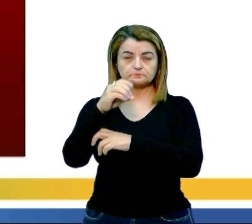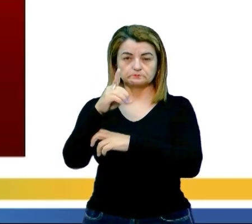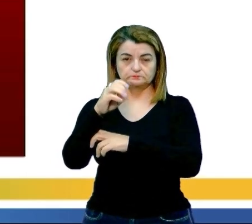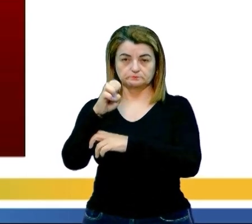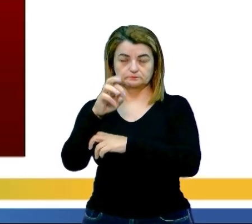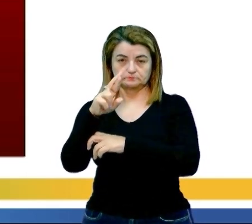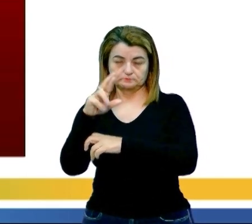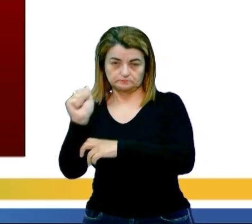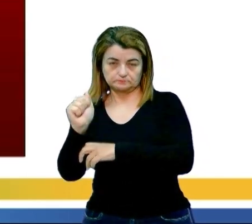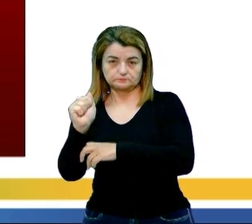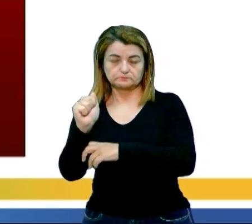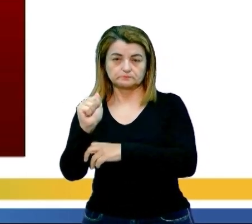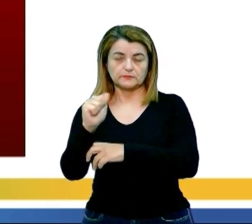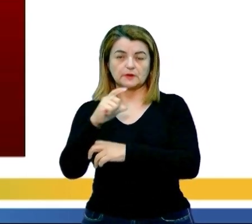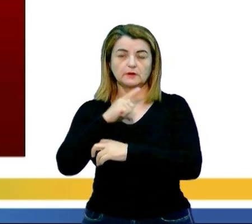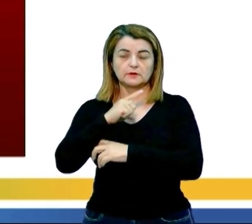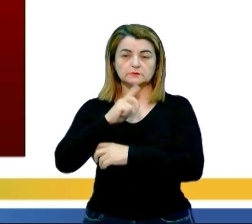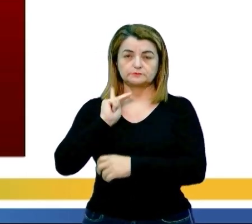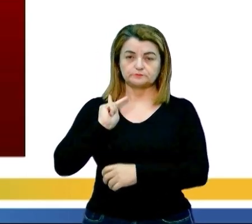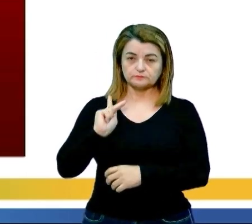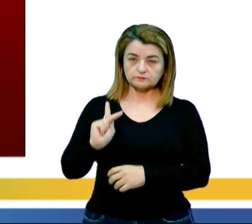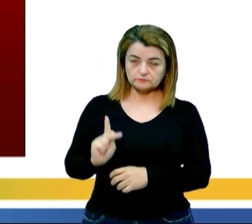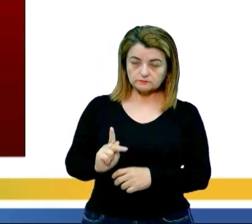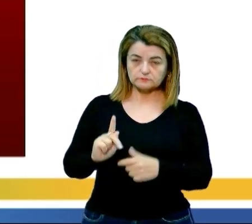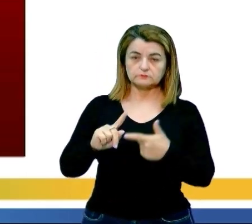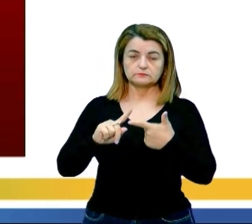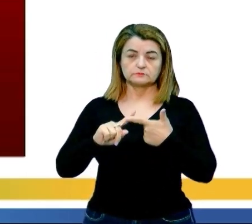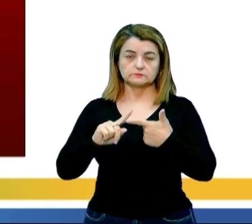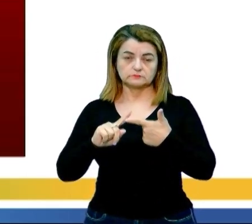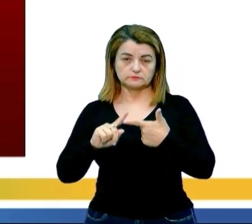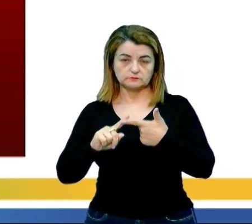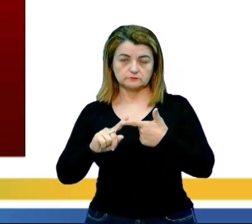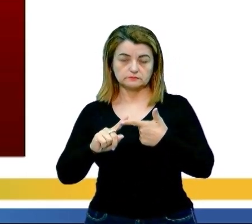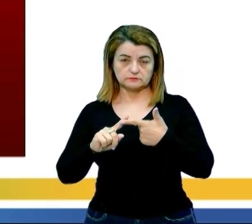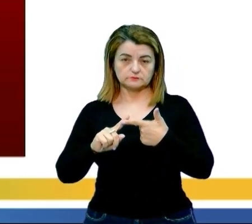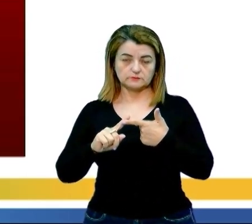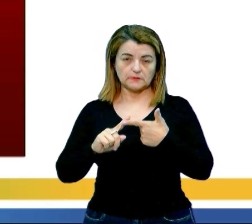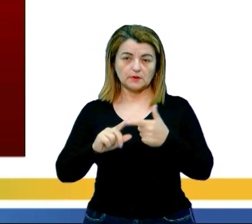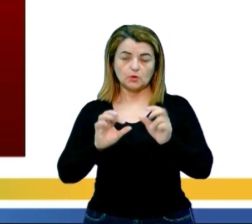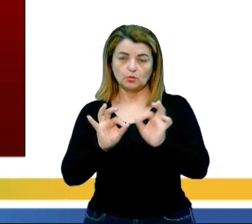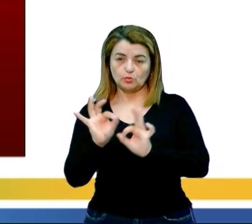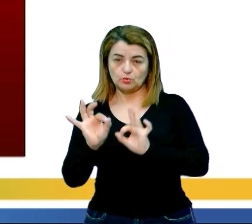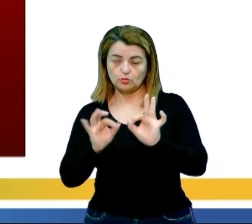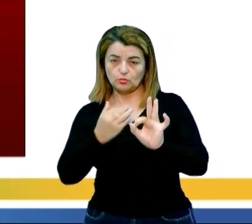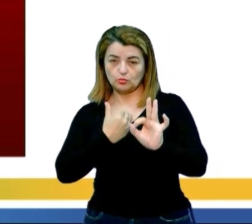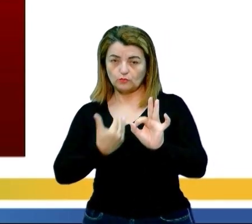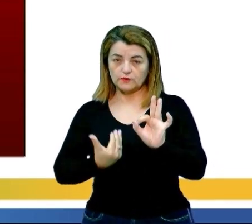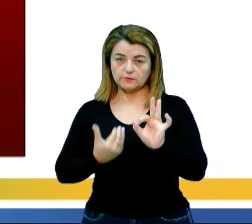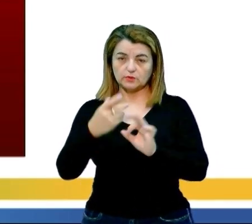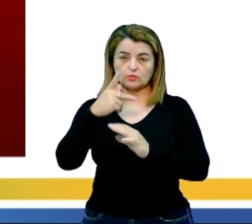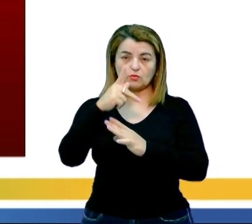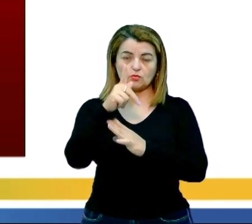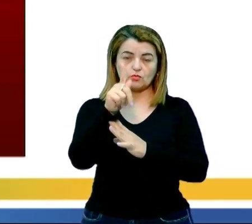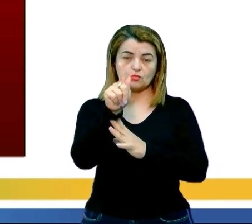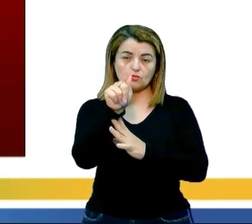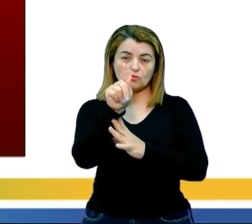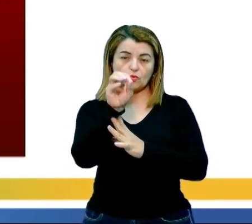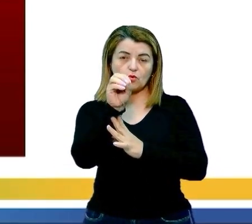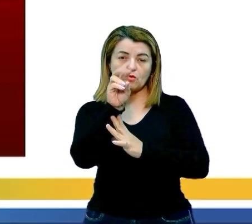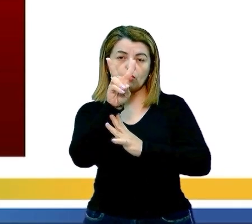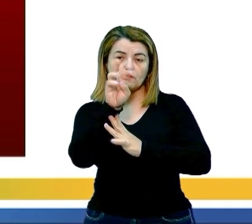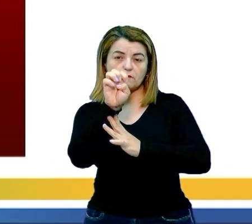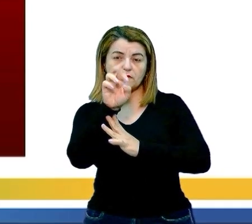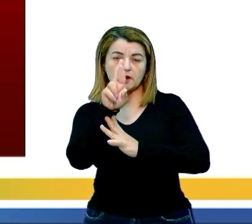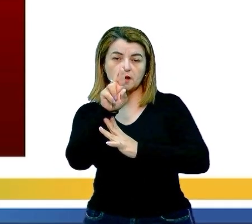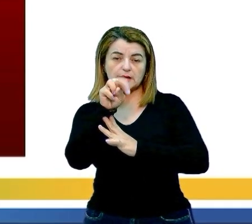disciplina, poder, governamento e governamentalidade, né? Nesse sentido, o que é uma